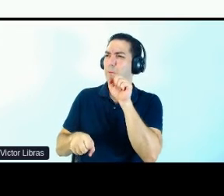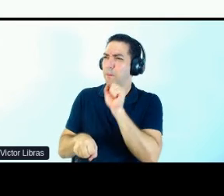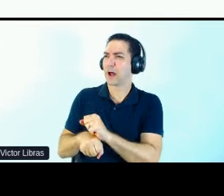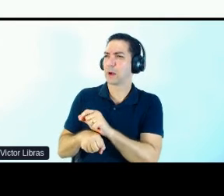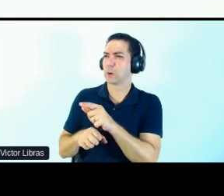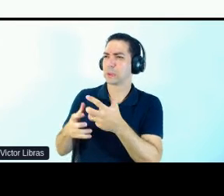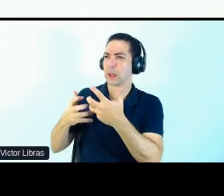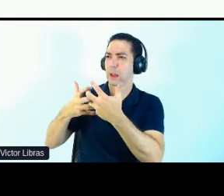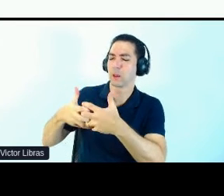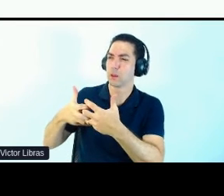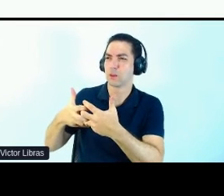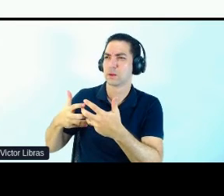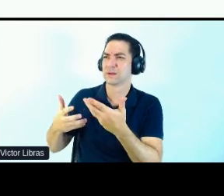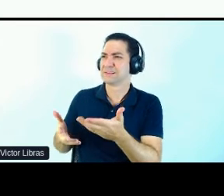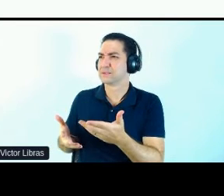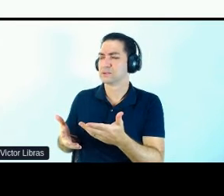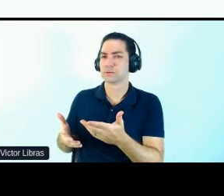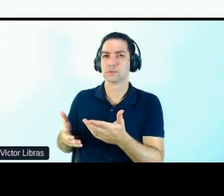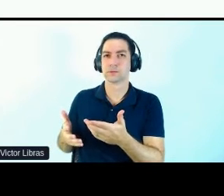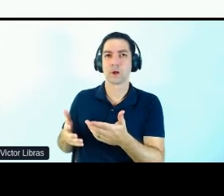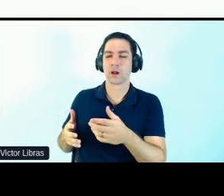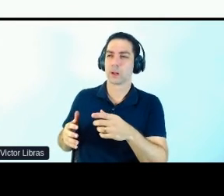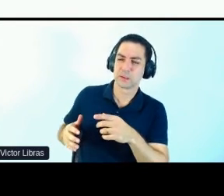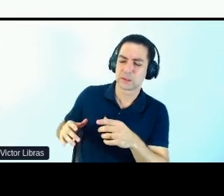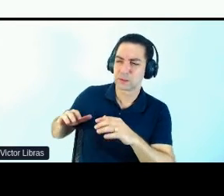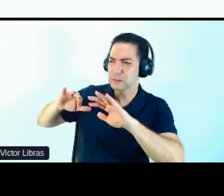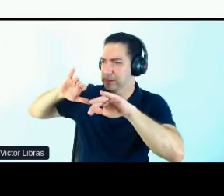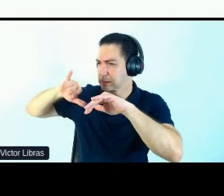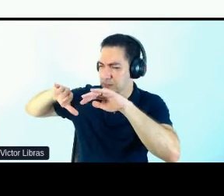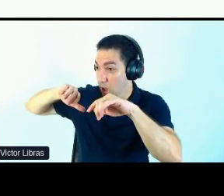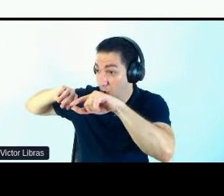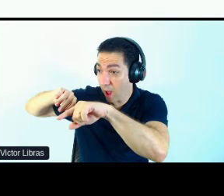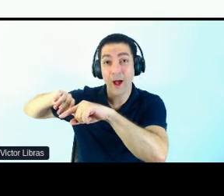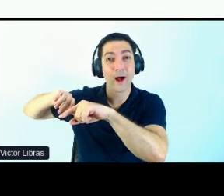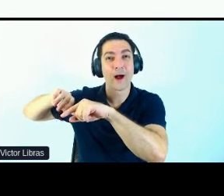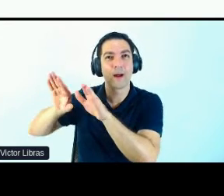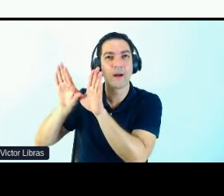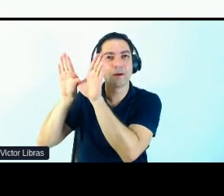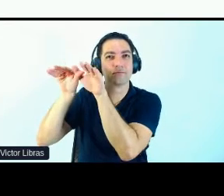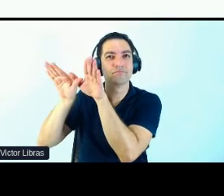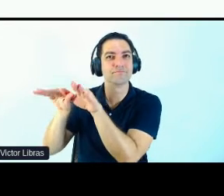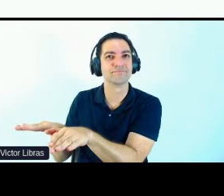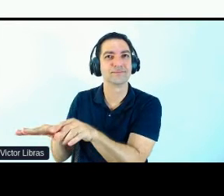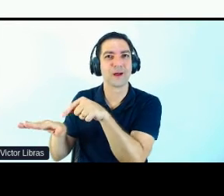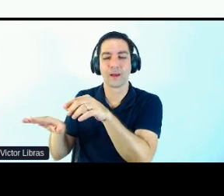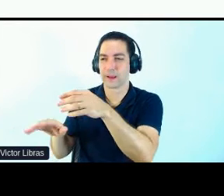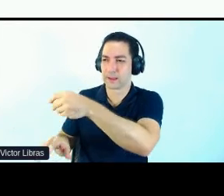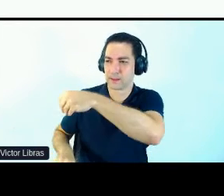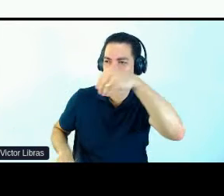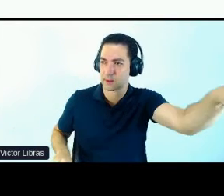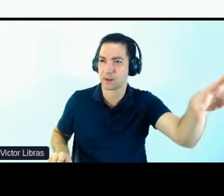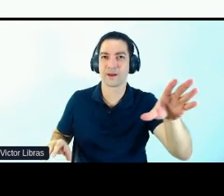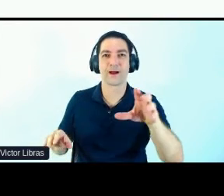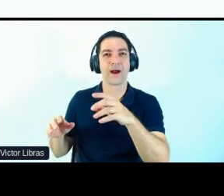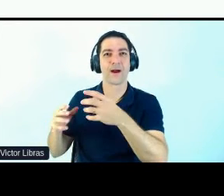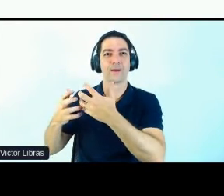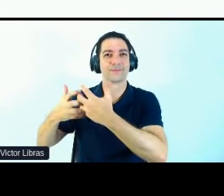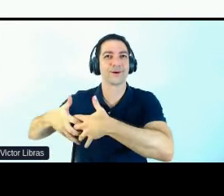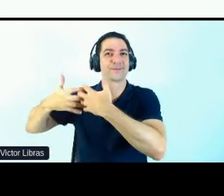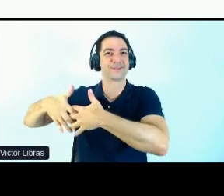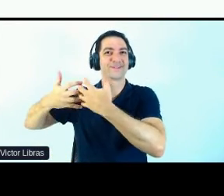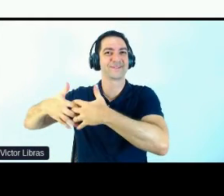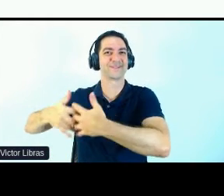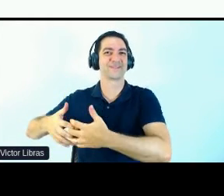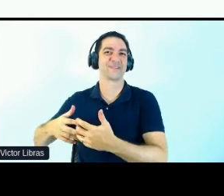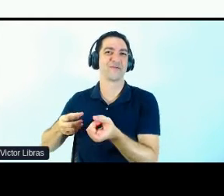esse processo, ele ficou conhecido até hoje como debugging, que é o processo de a gente procurar erros em códigos, os famosos bugs